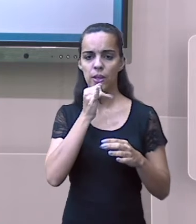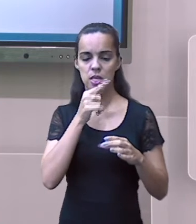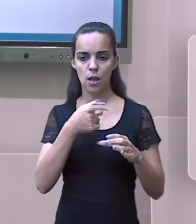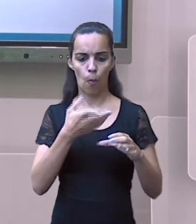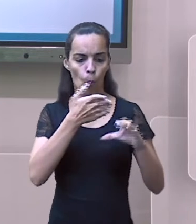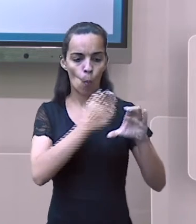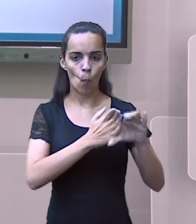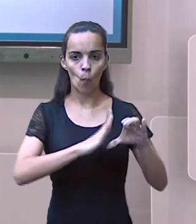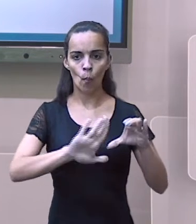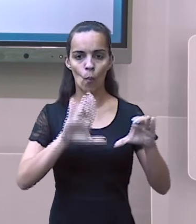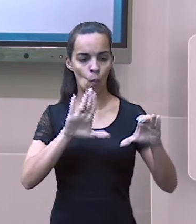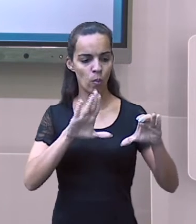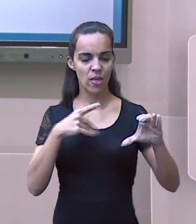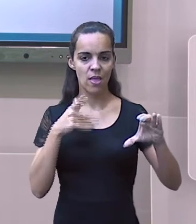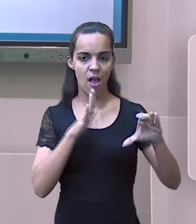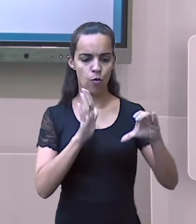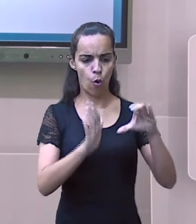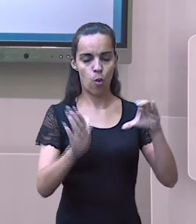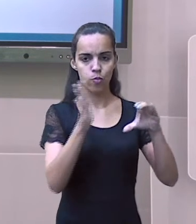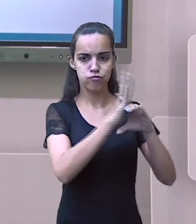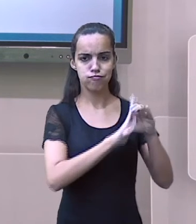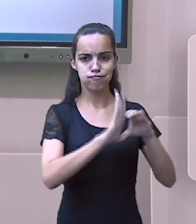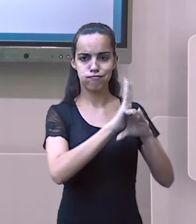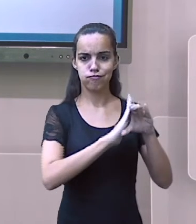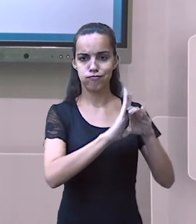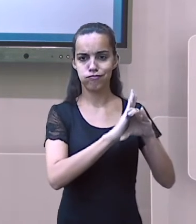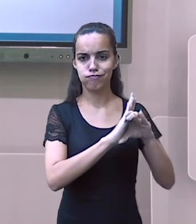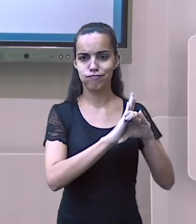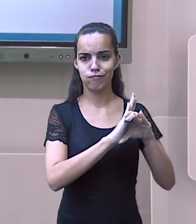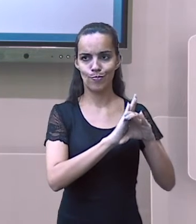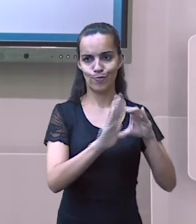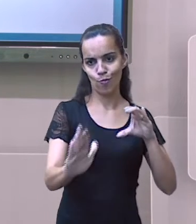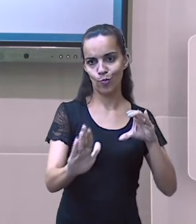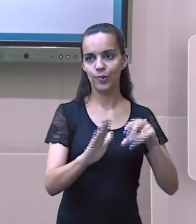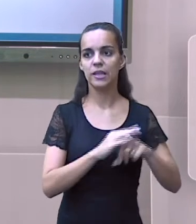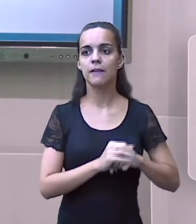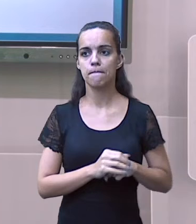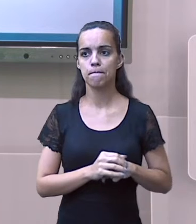e vedar buracos ou fendas de uma estrutura.